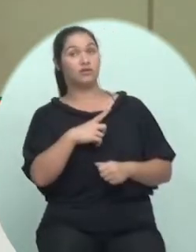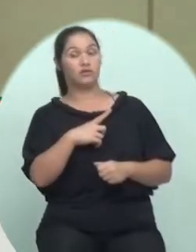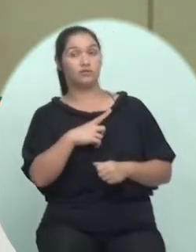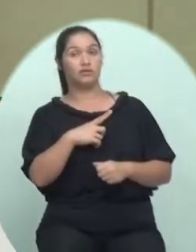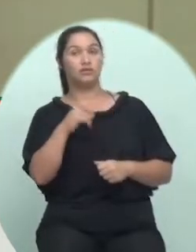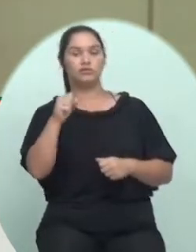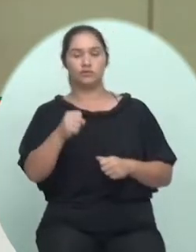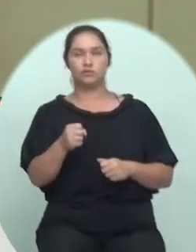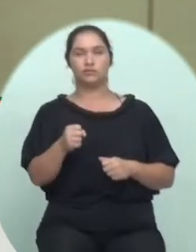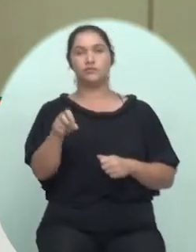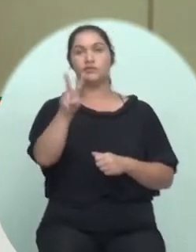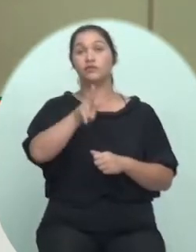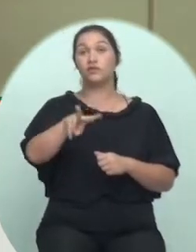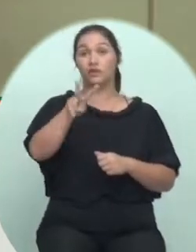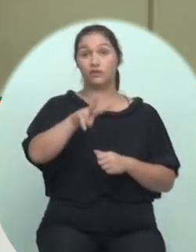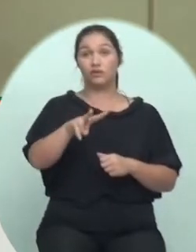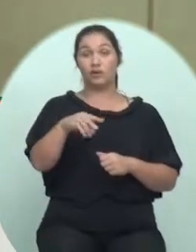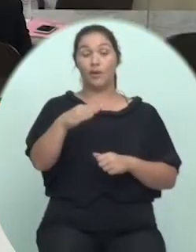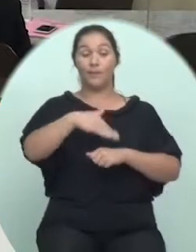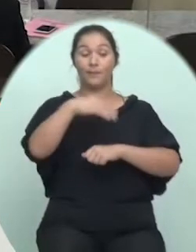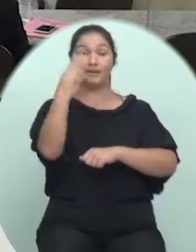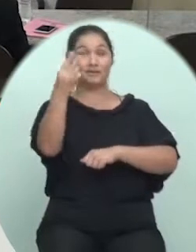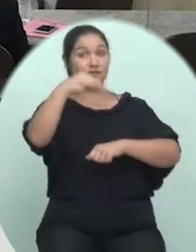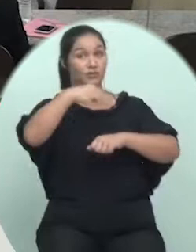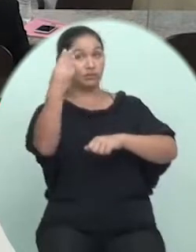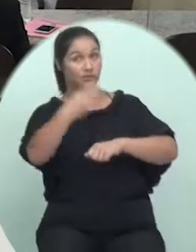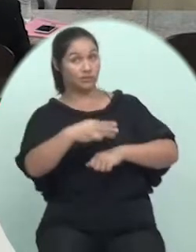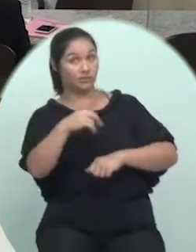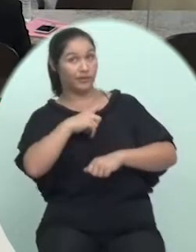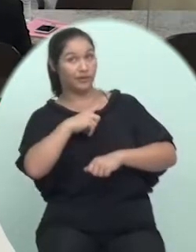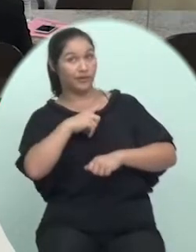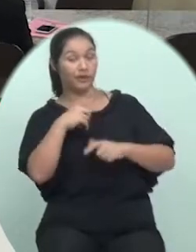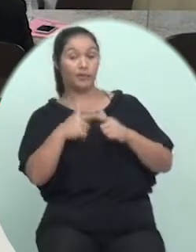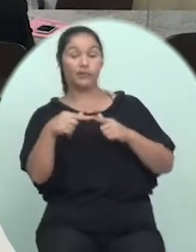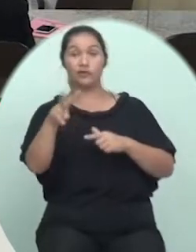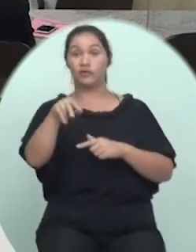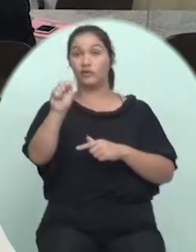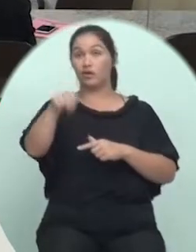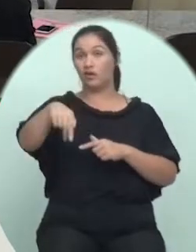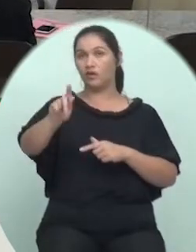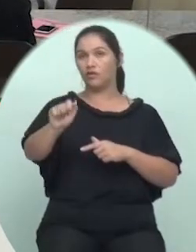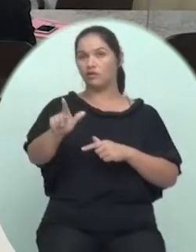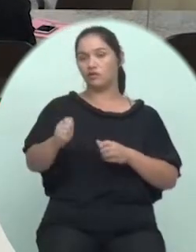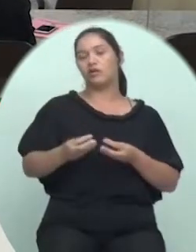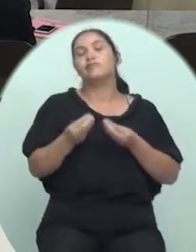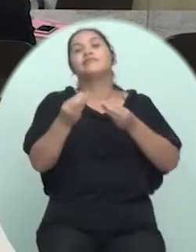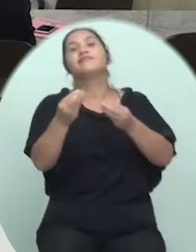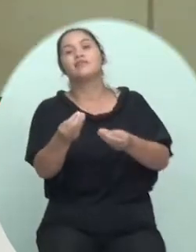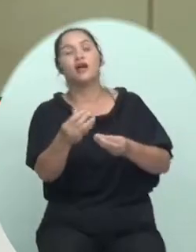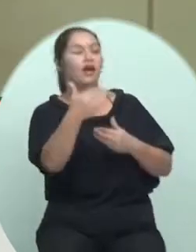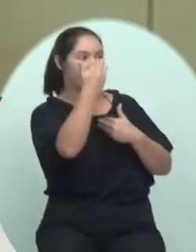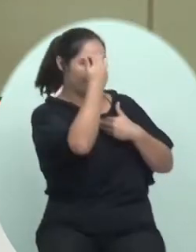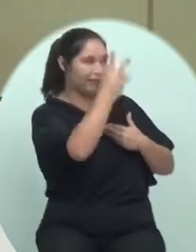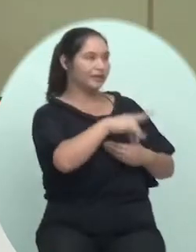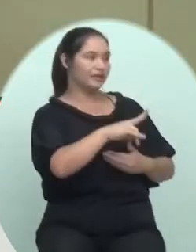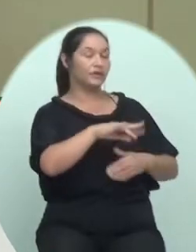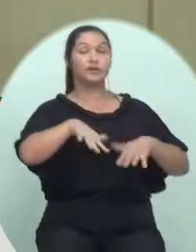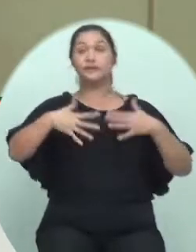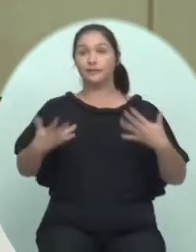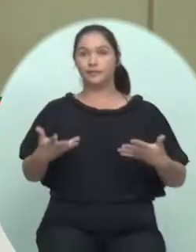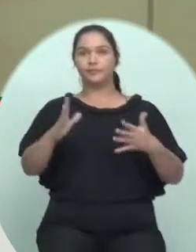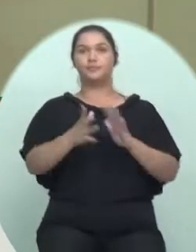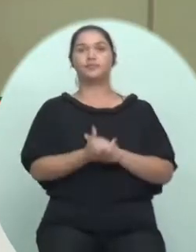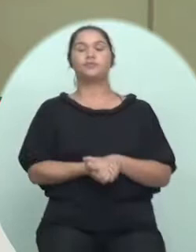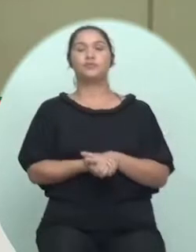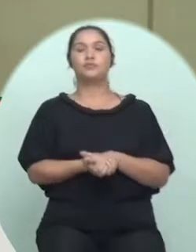que possam... Vossa Excelência tem mais 3 minutos e 30, cedido pela vereadora Ângela Mello. Obrigado, vereadora. Então, que